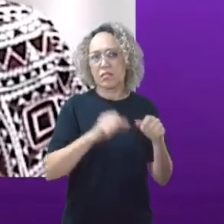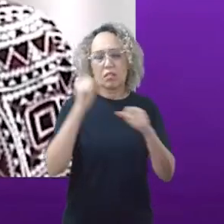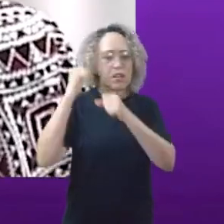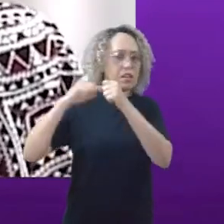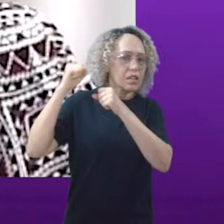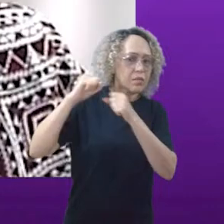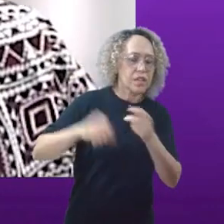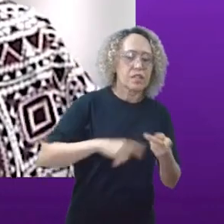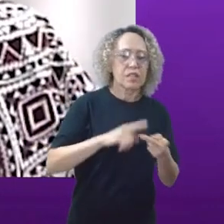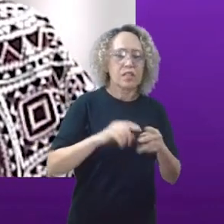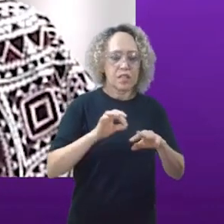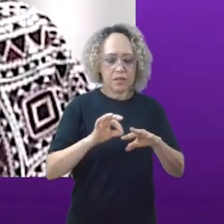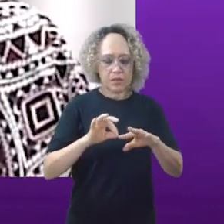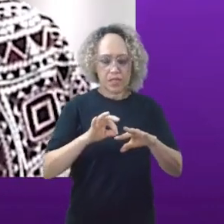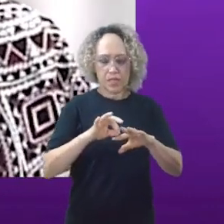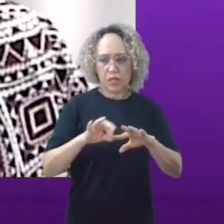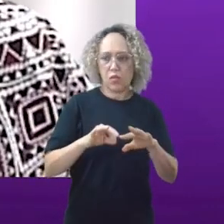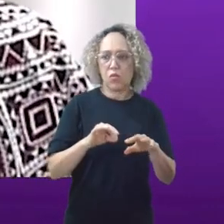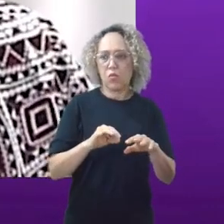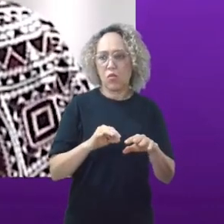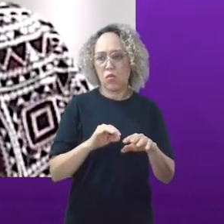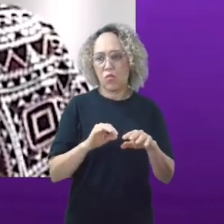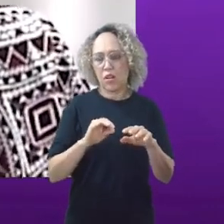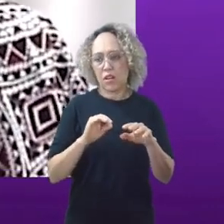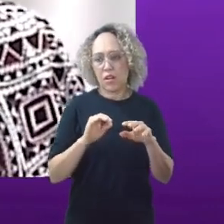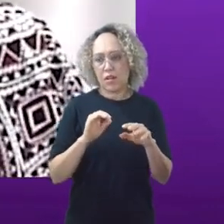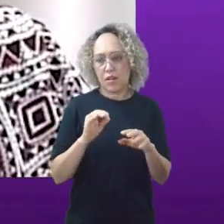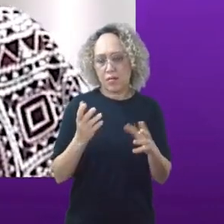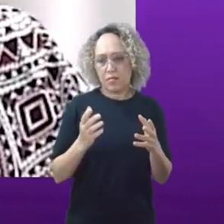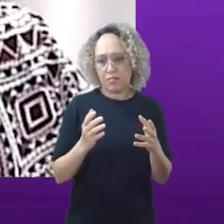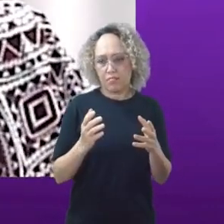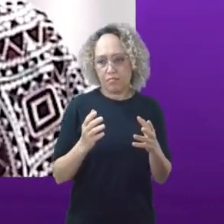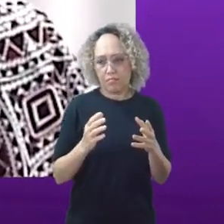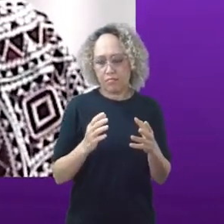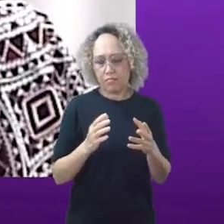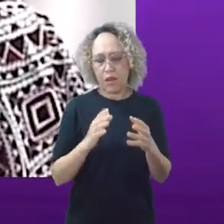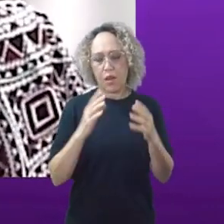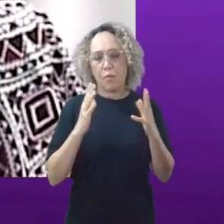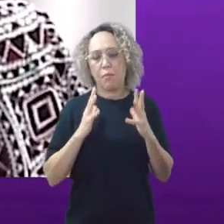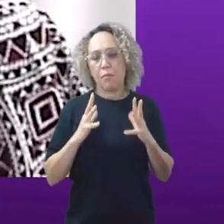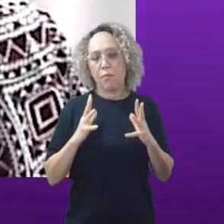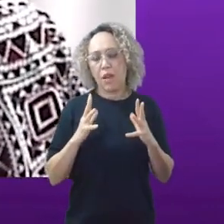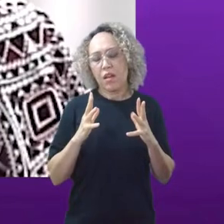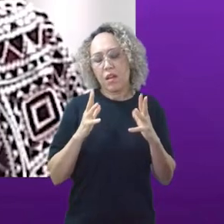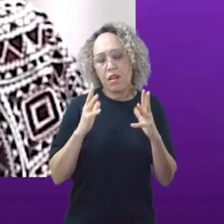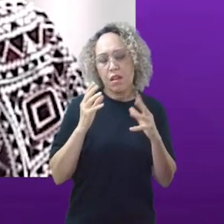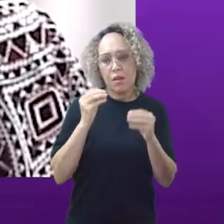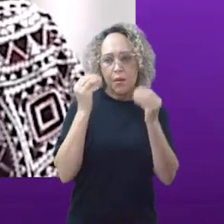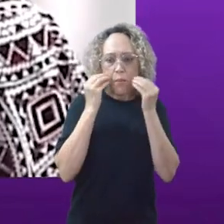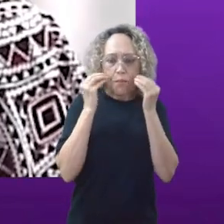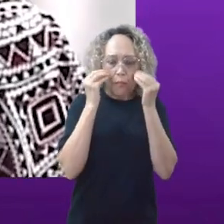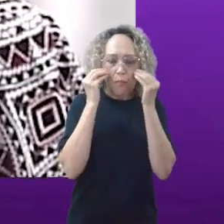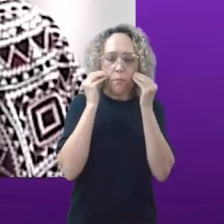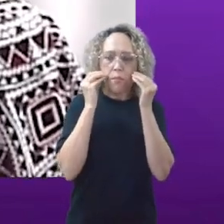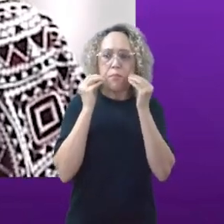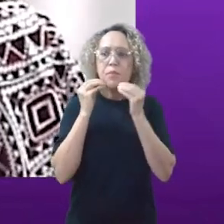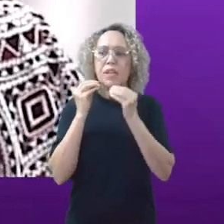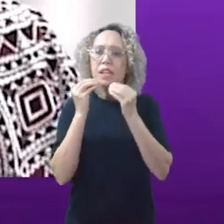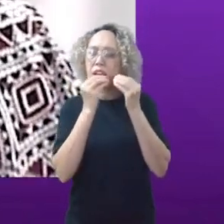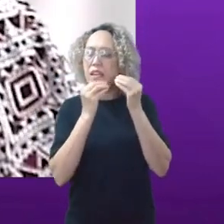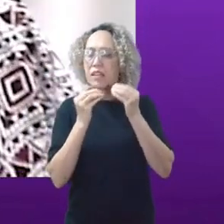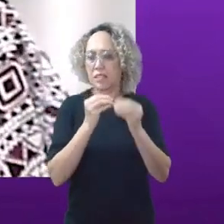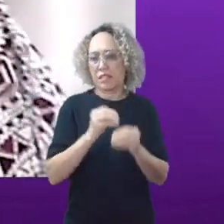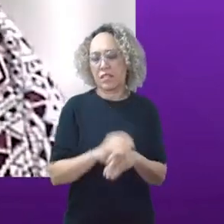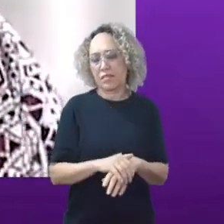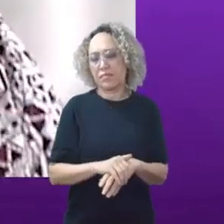cabeleireiro, manicure, esteticistas. É um conjunto bastante amplo que atua com essas atividades